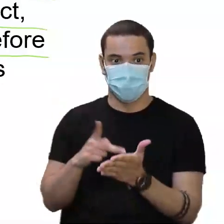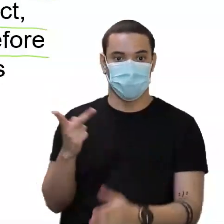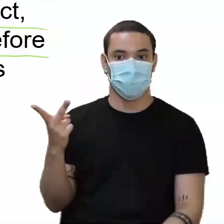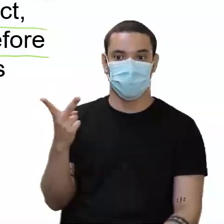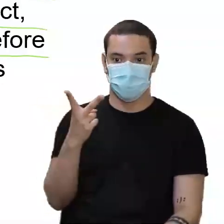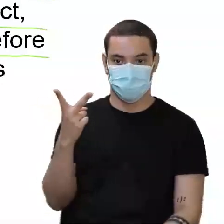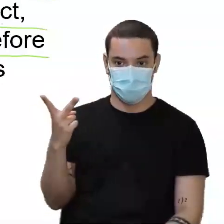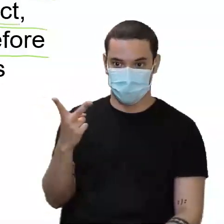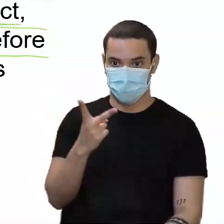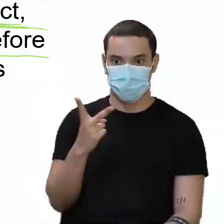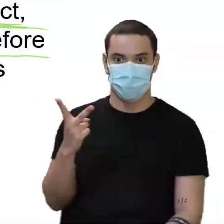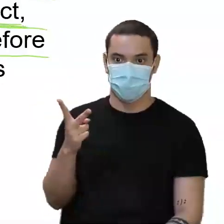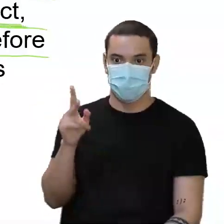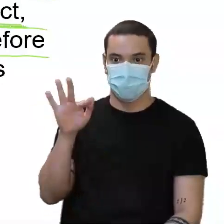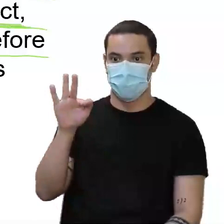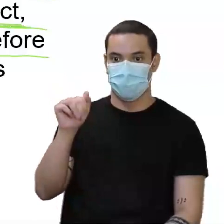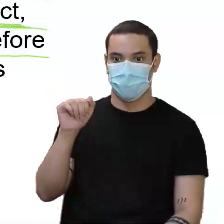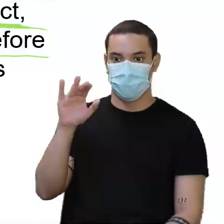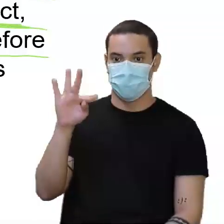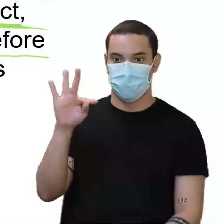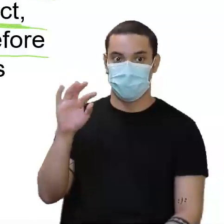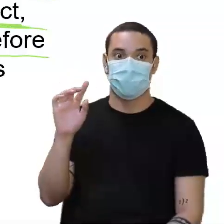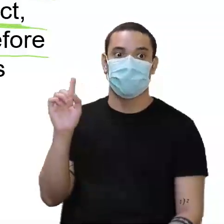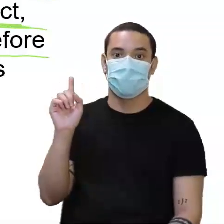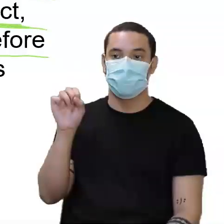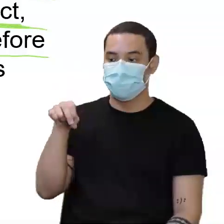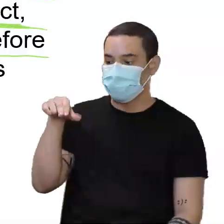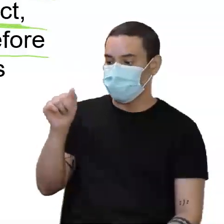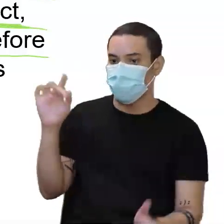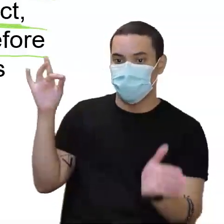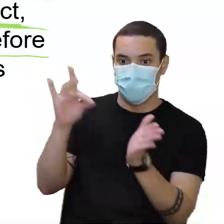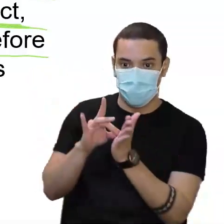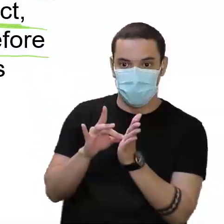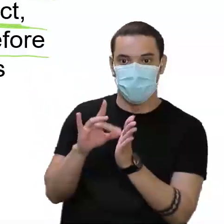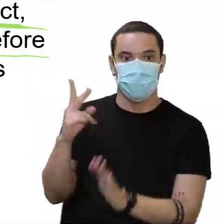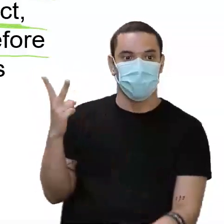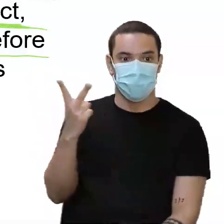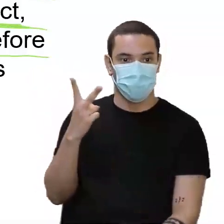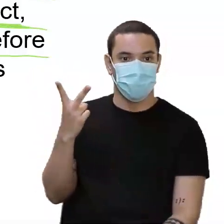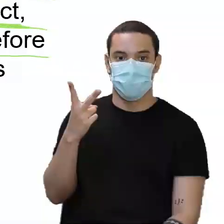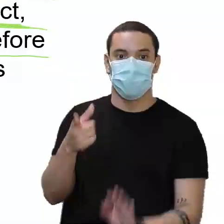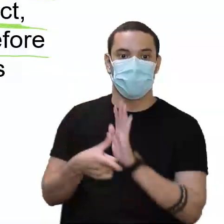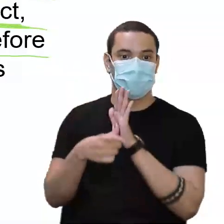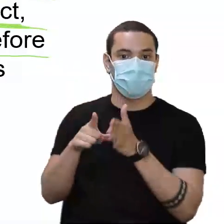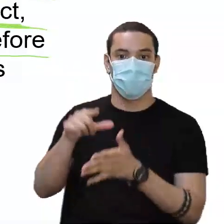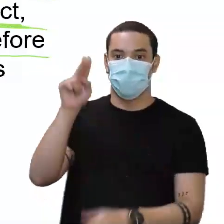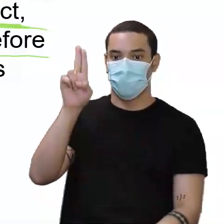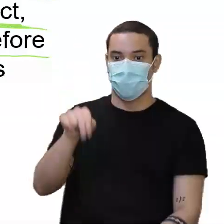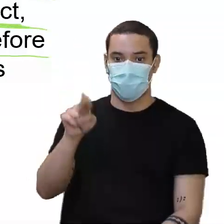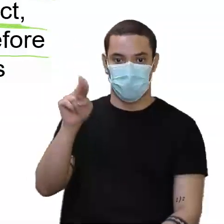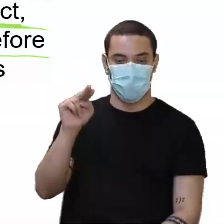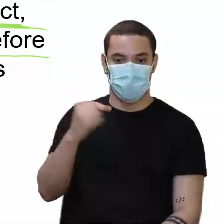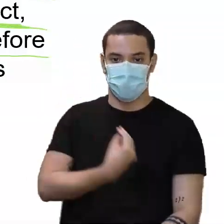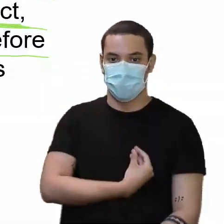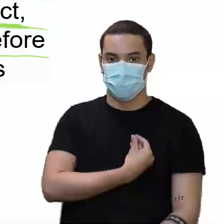que parece fato, mas aqui eu vou colocar como na verdade. Danny e Emily nunca